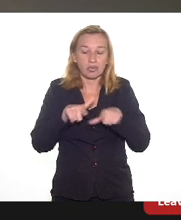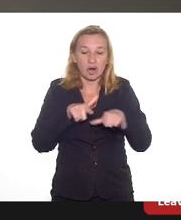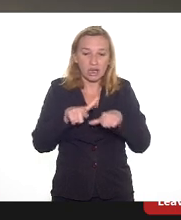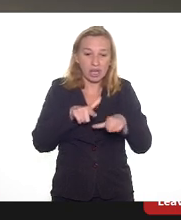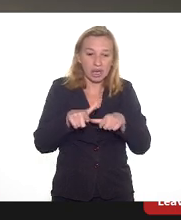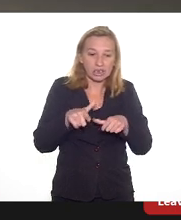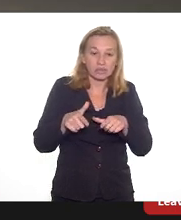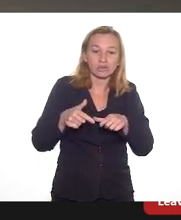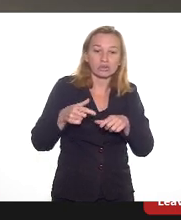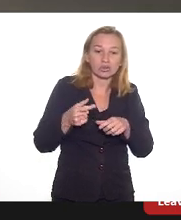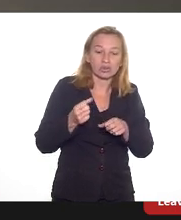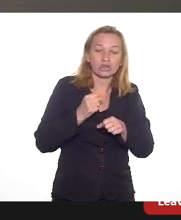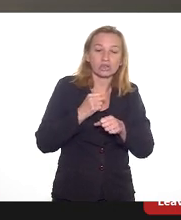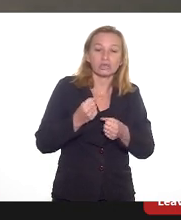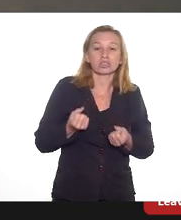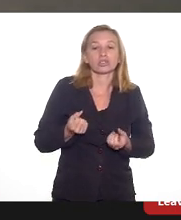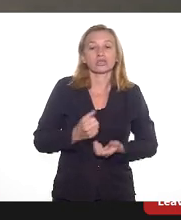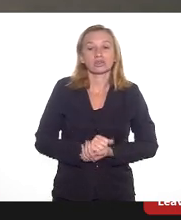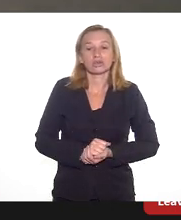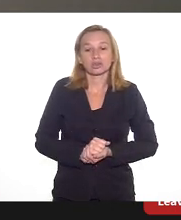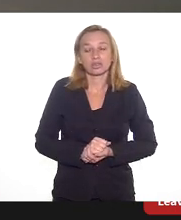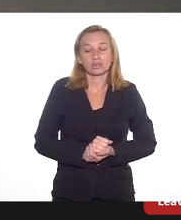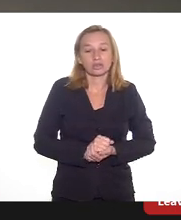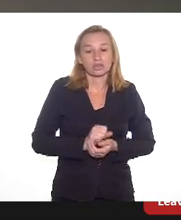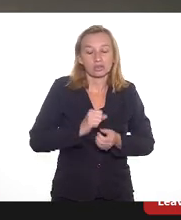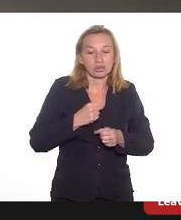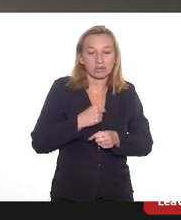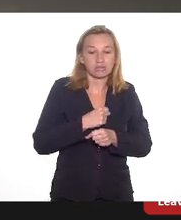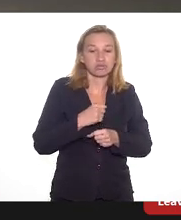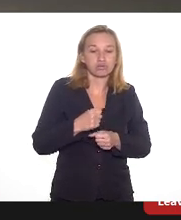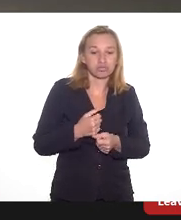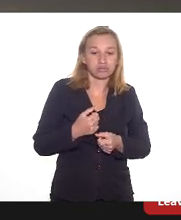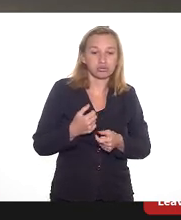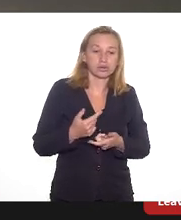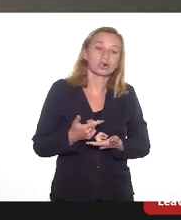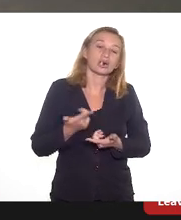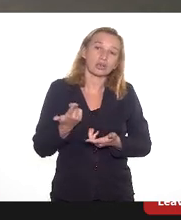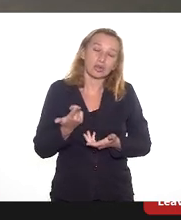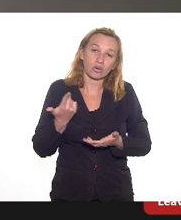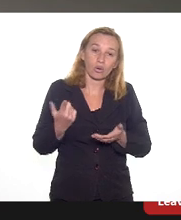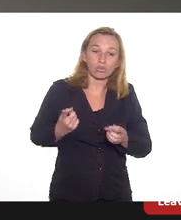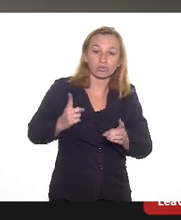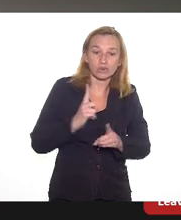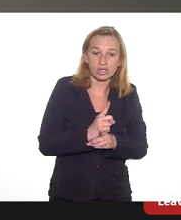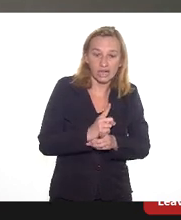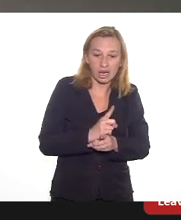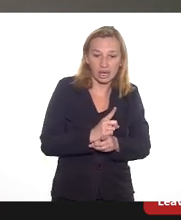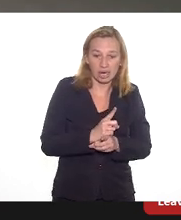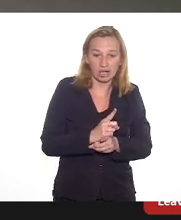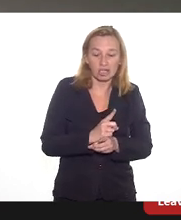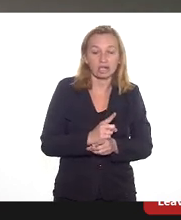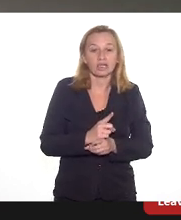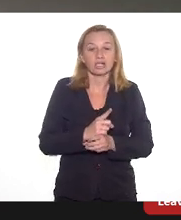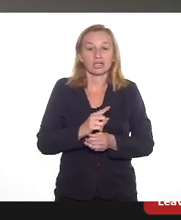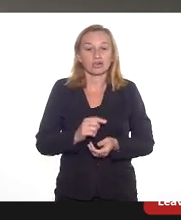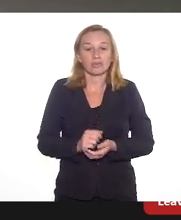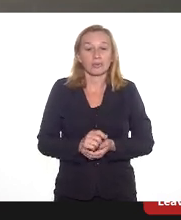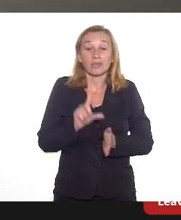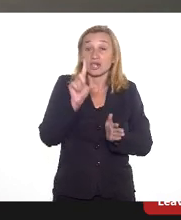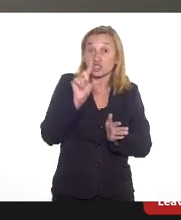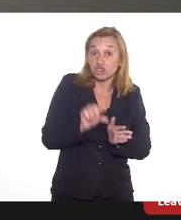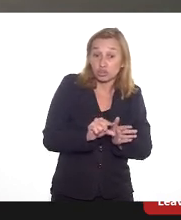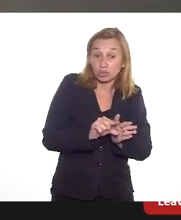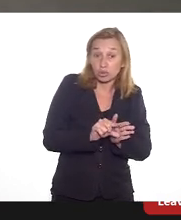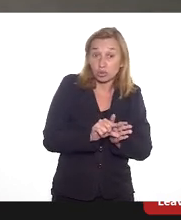muito, muito, muito, a gente assumiu há pouco tempo, estamos aqui virando para quê? Buscar soluções que, antes de mais nada, reduza